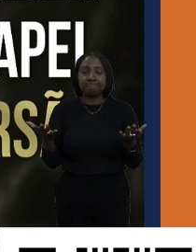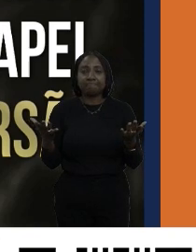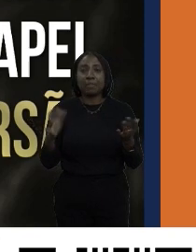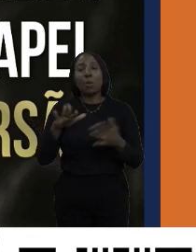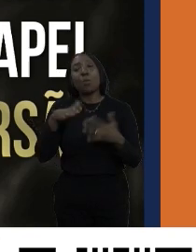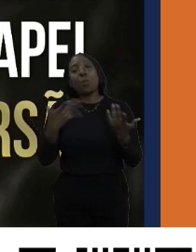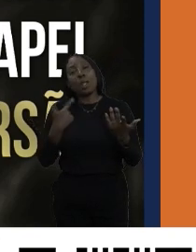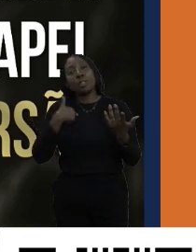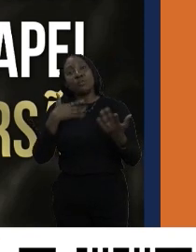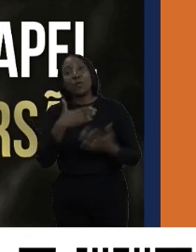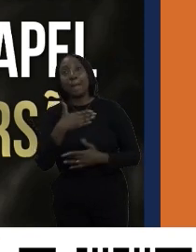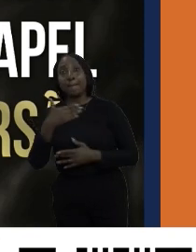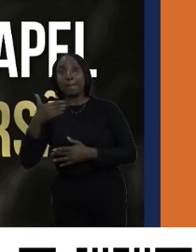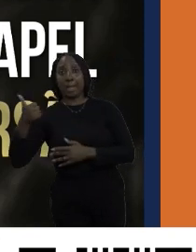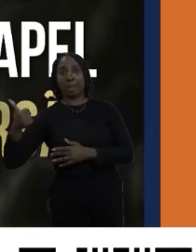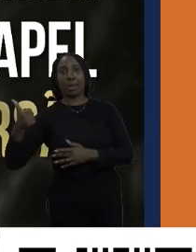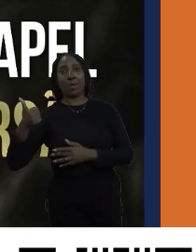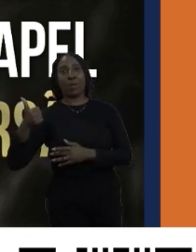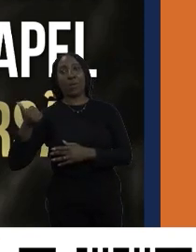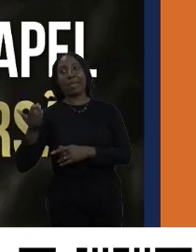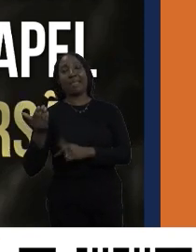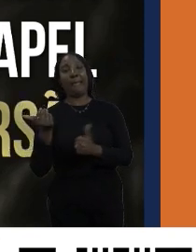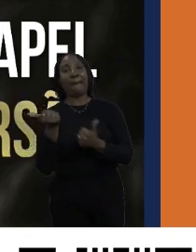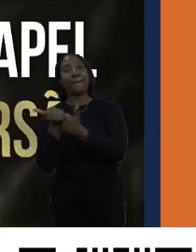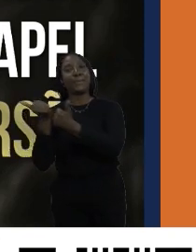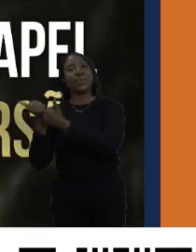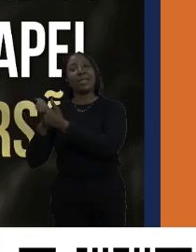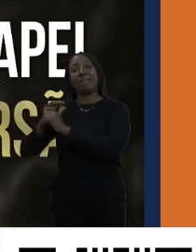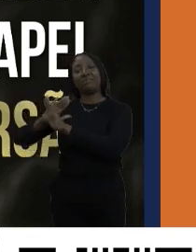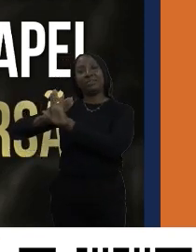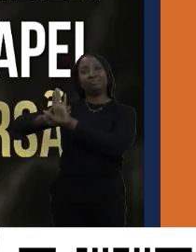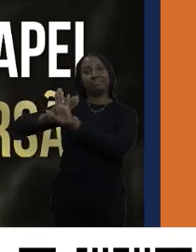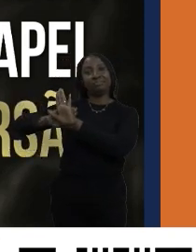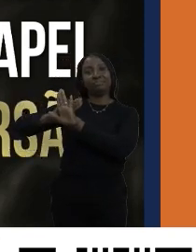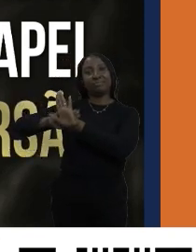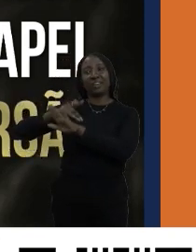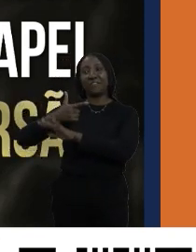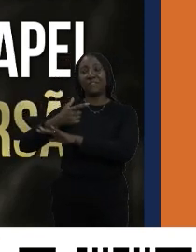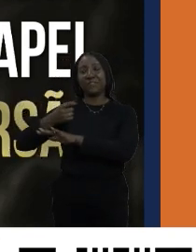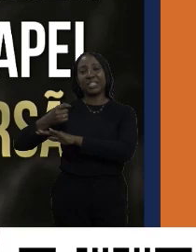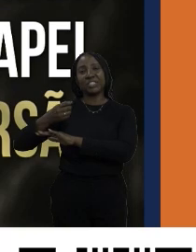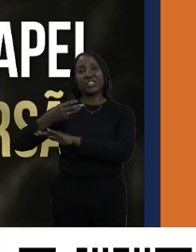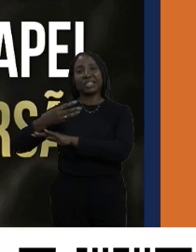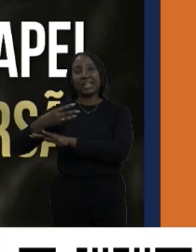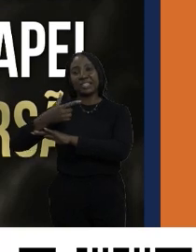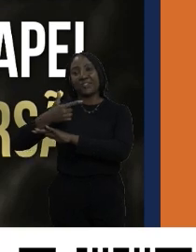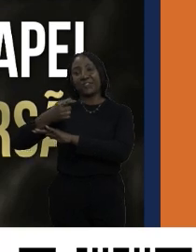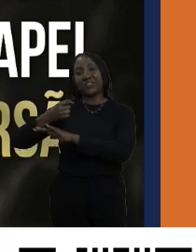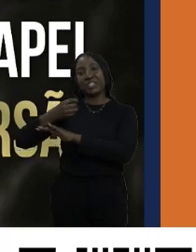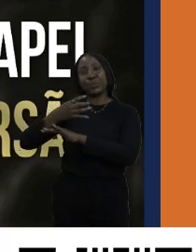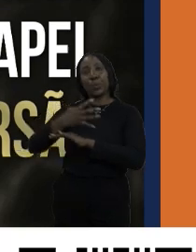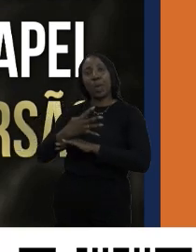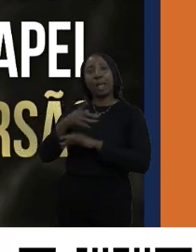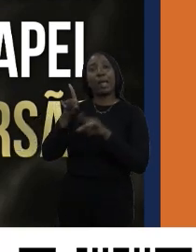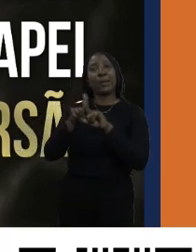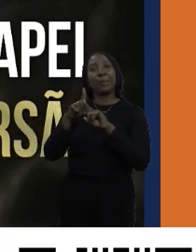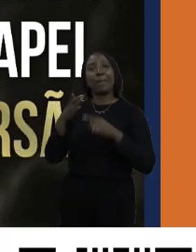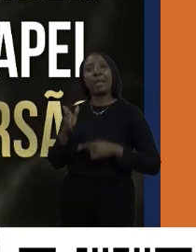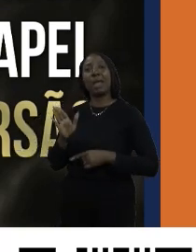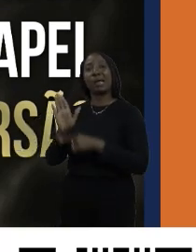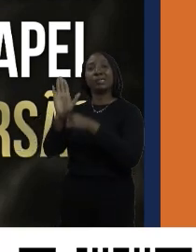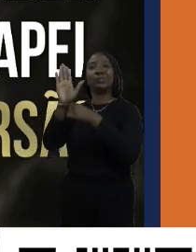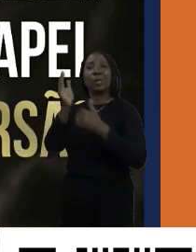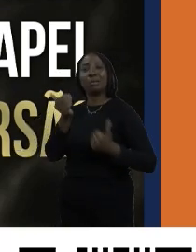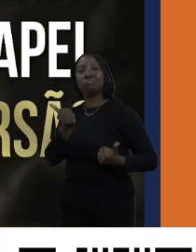eu fui o melhor reserva do mundo, em 2002, 2003, 2004, eu ajudei a seleção